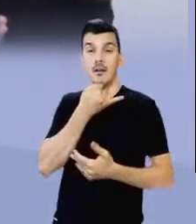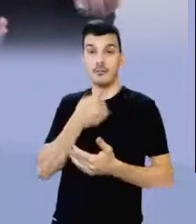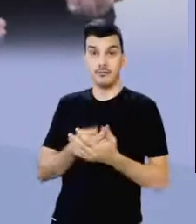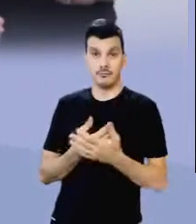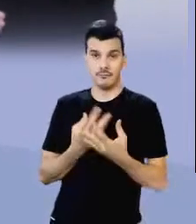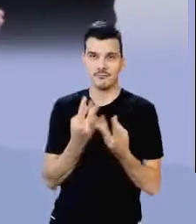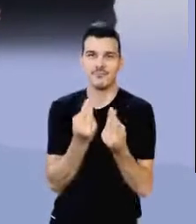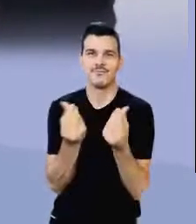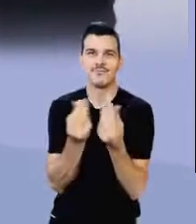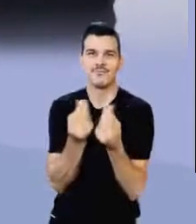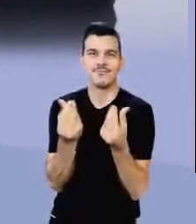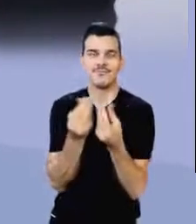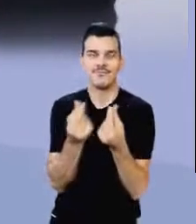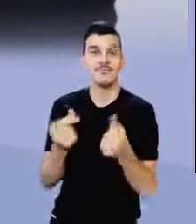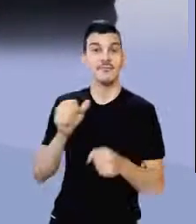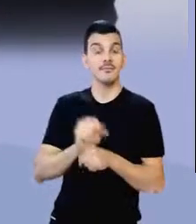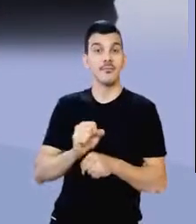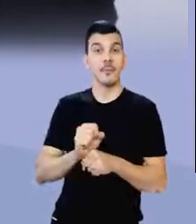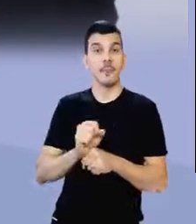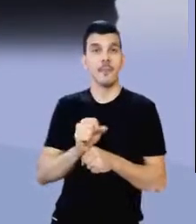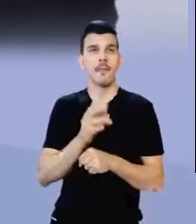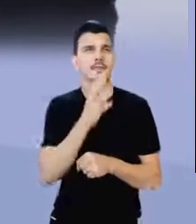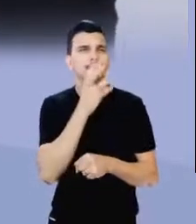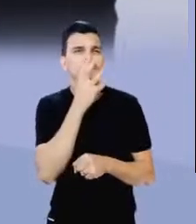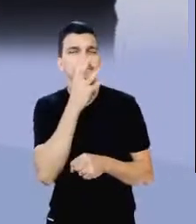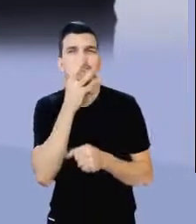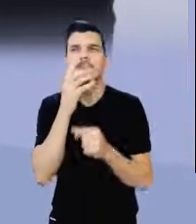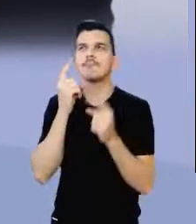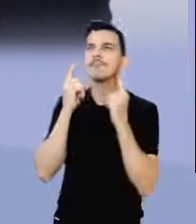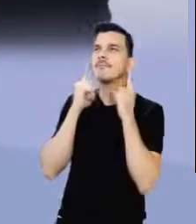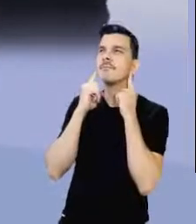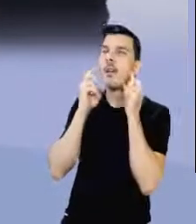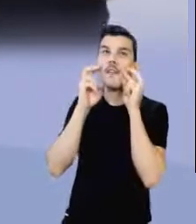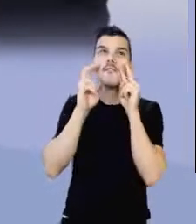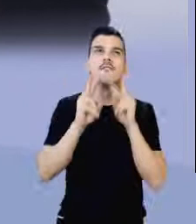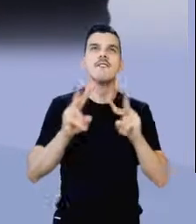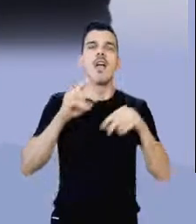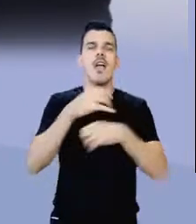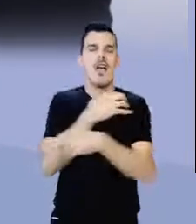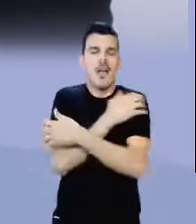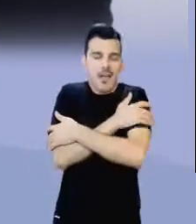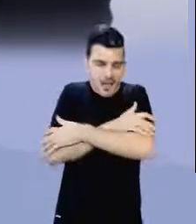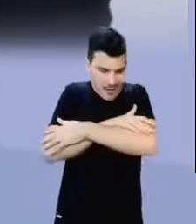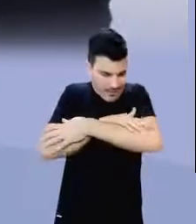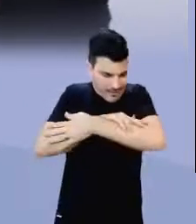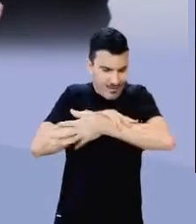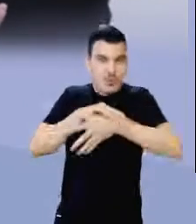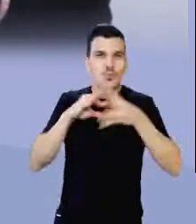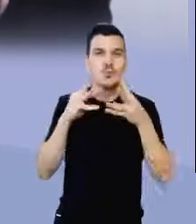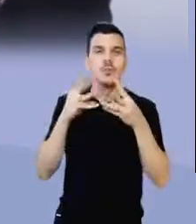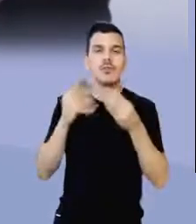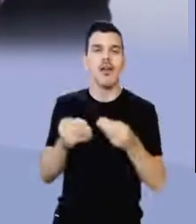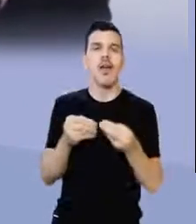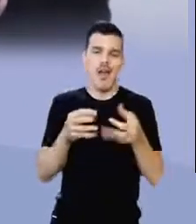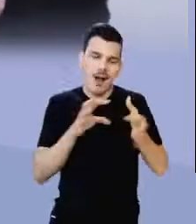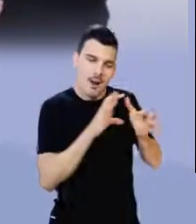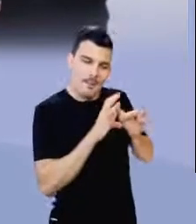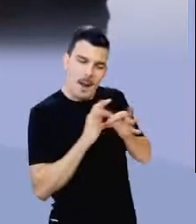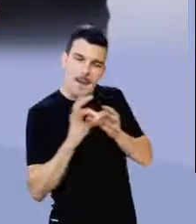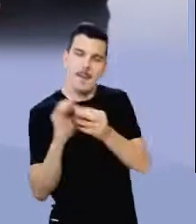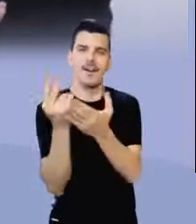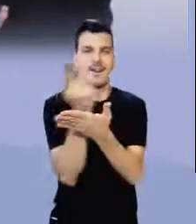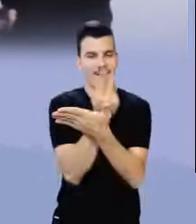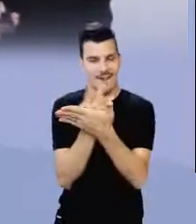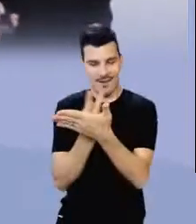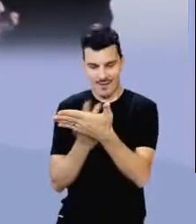A sensorialidade, ou seja, olfato, paladar, audição e visão, todos os sentidos permearão